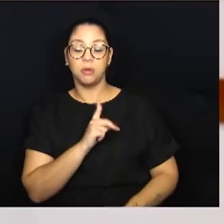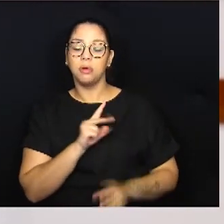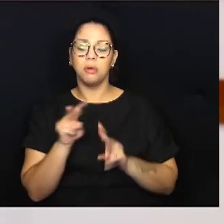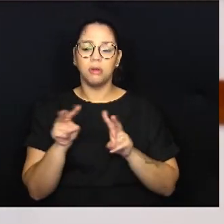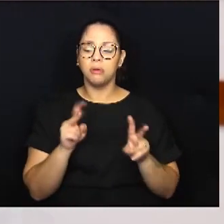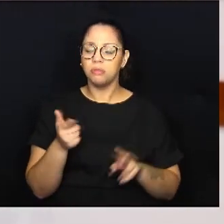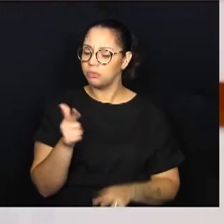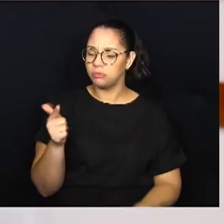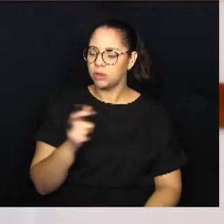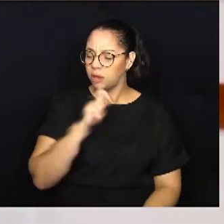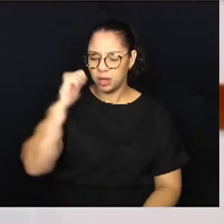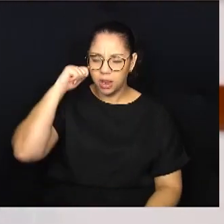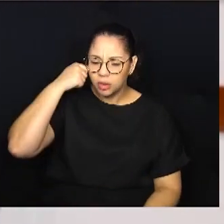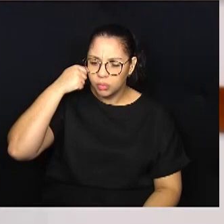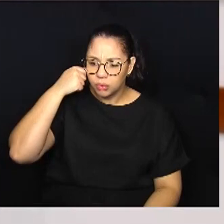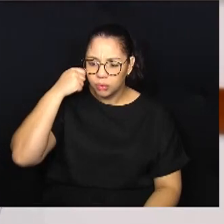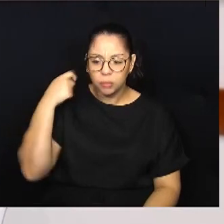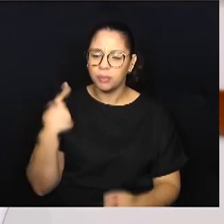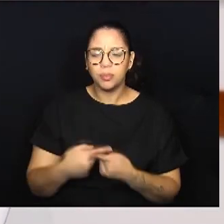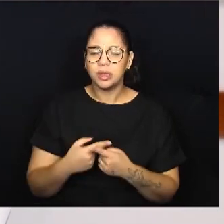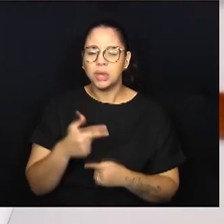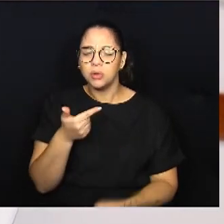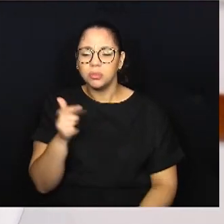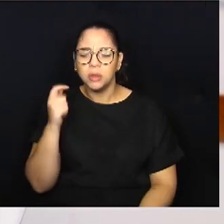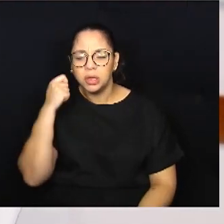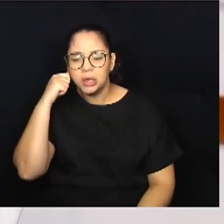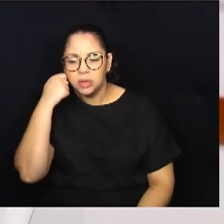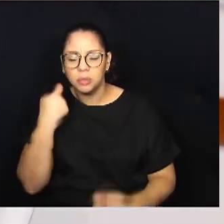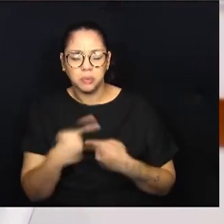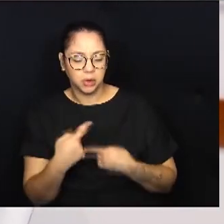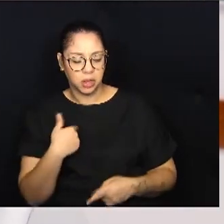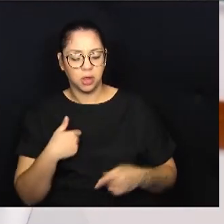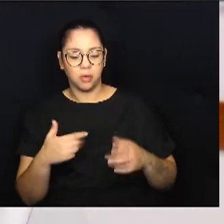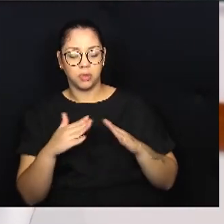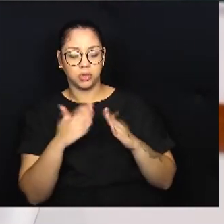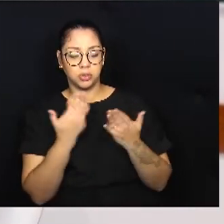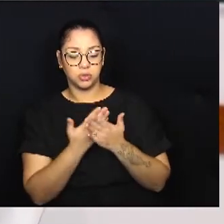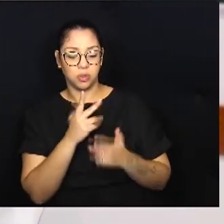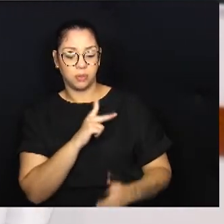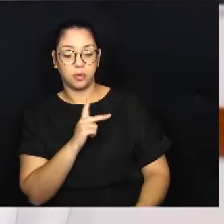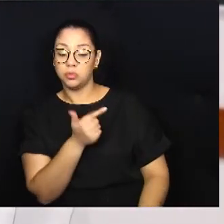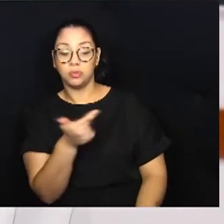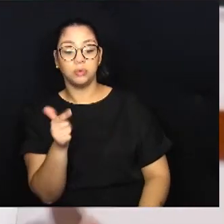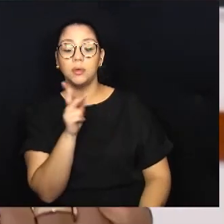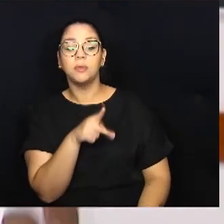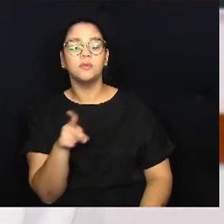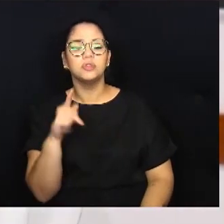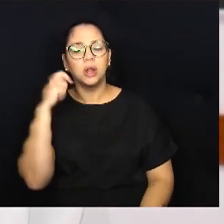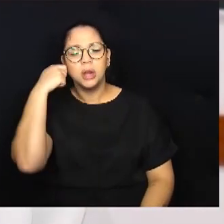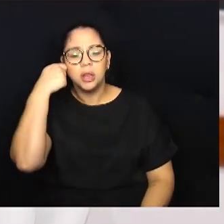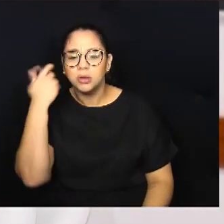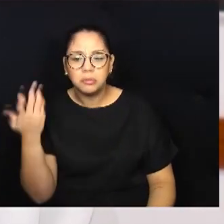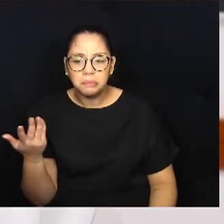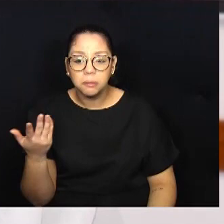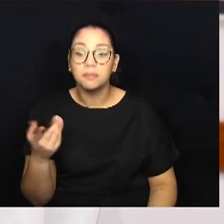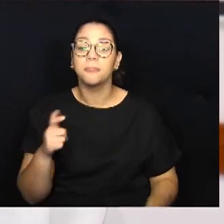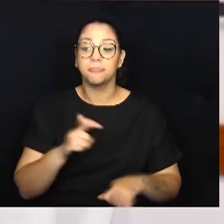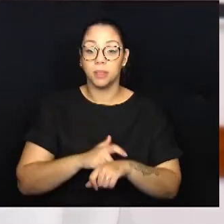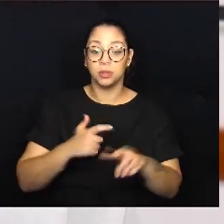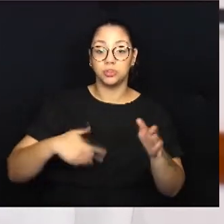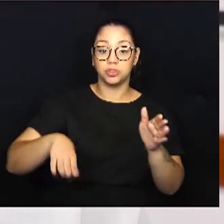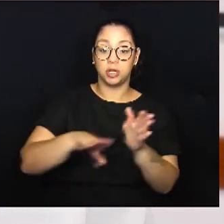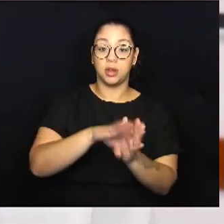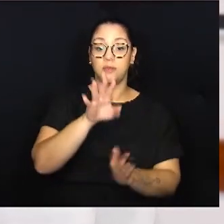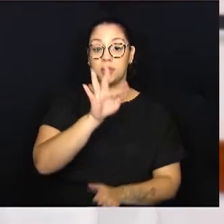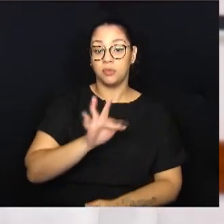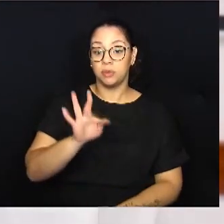negros. Por que não tem alunos negros? Por que eu aqui na minha escola particular não tenho um professor negro? E quando ele chegar na faculdade, ele